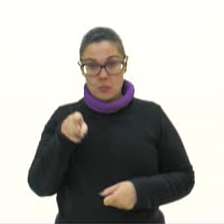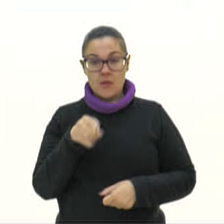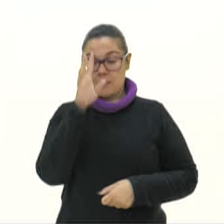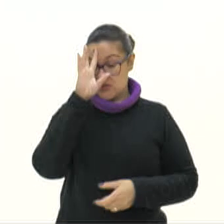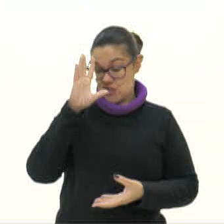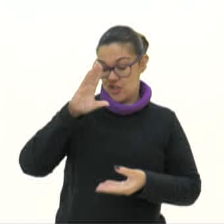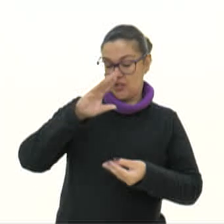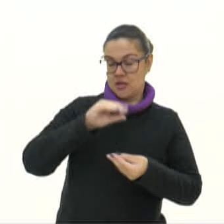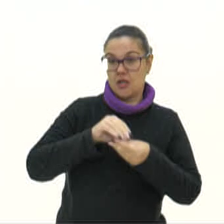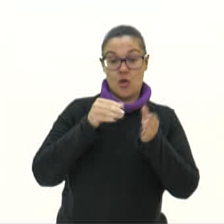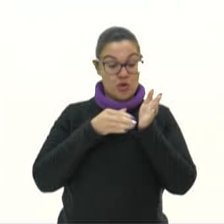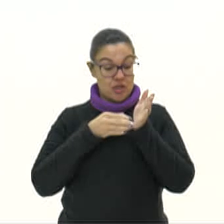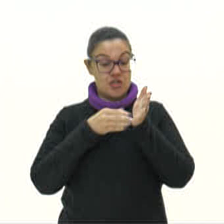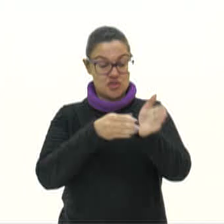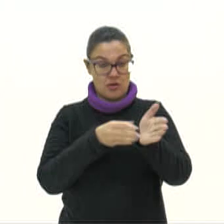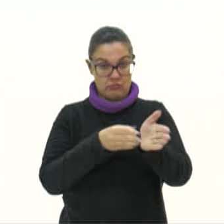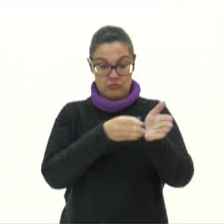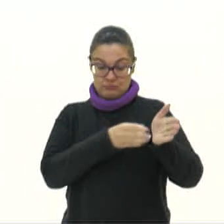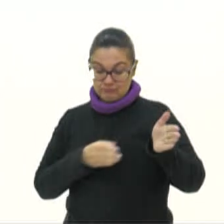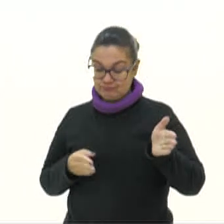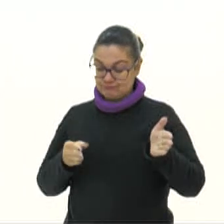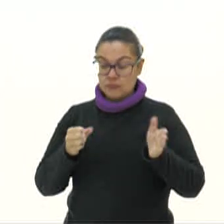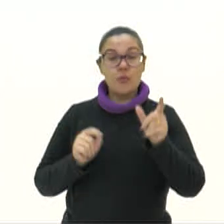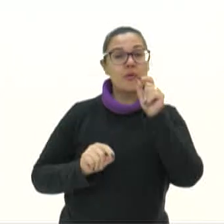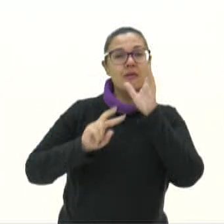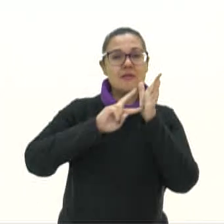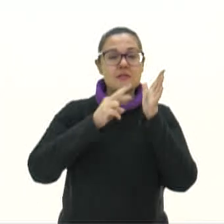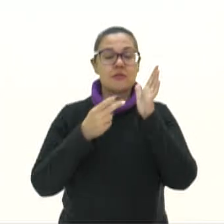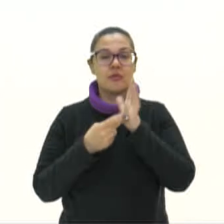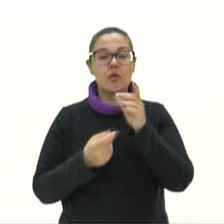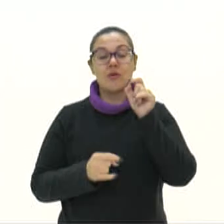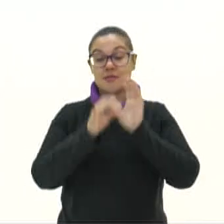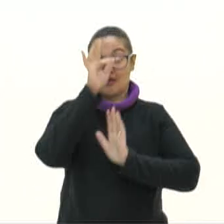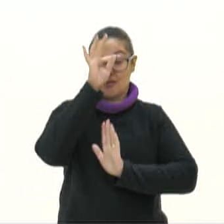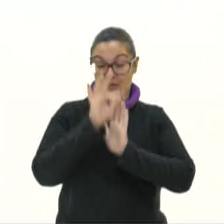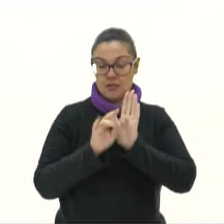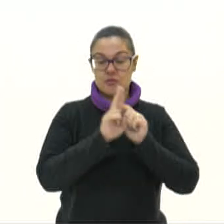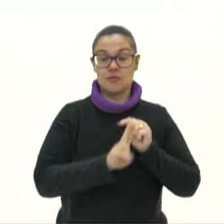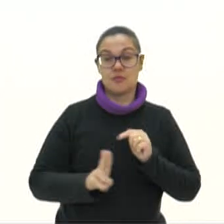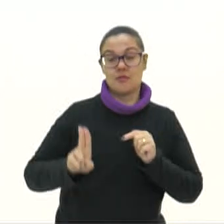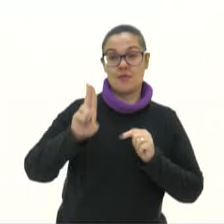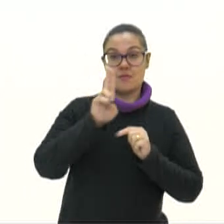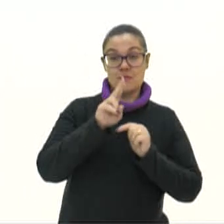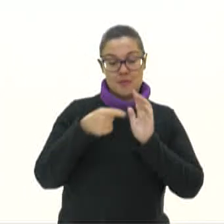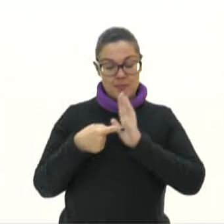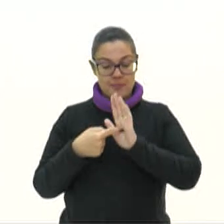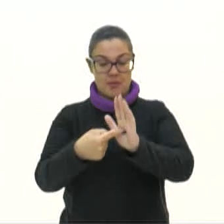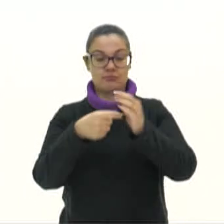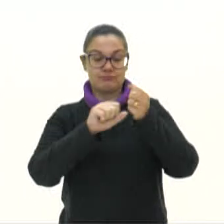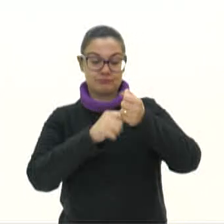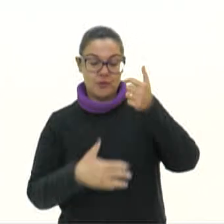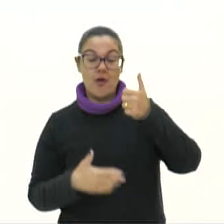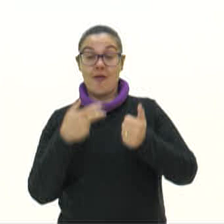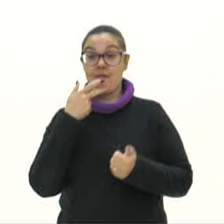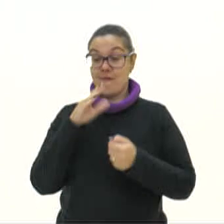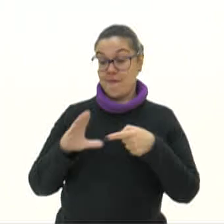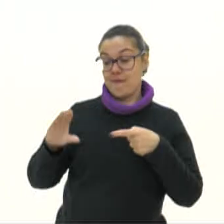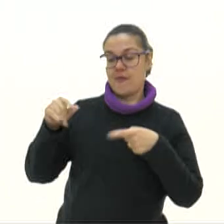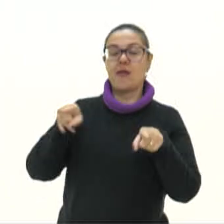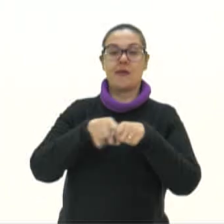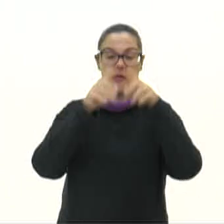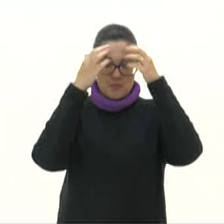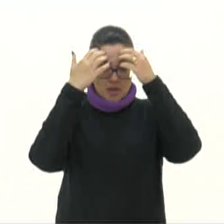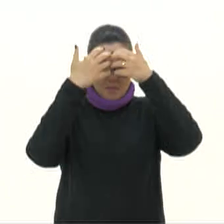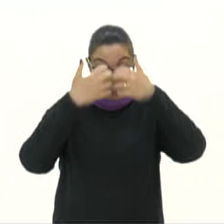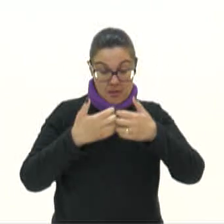entender o que é discurso direto e indireto, é preciso saber que são formas textuais usadas para reproduzir falas e pensamentos